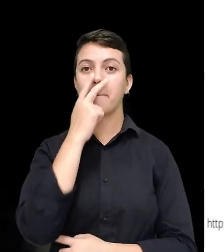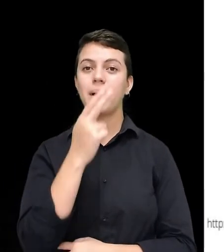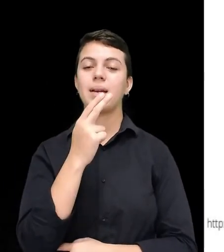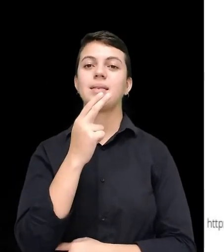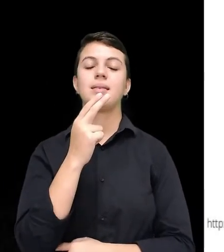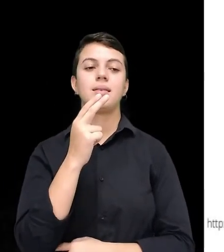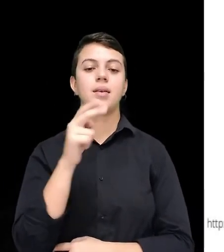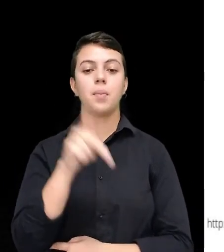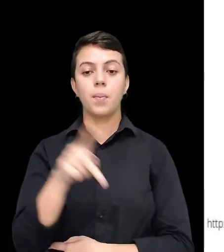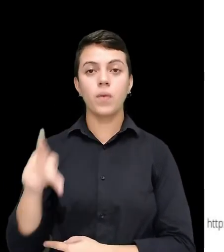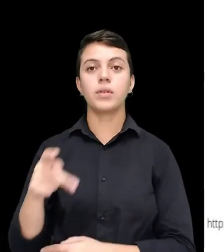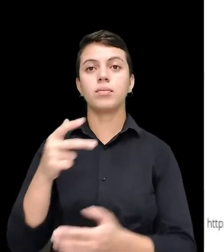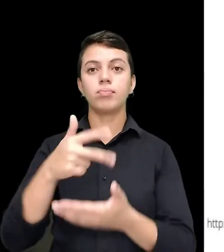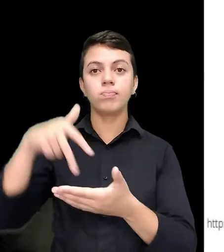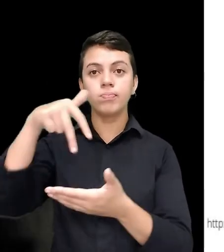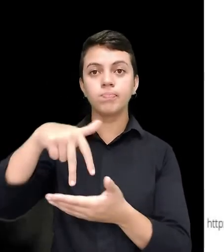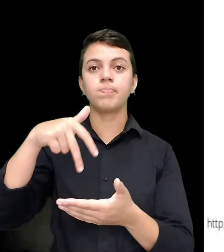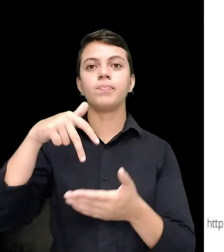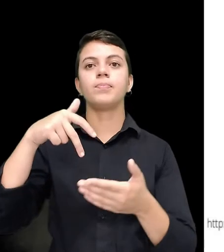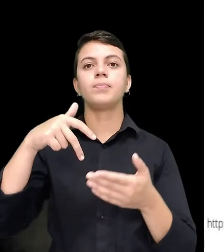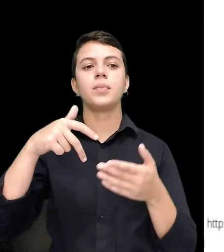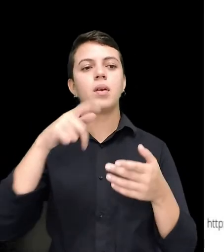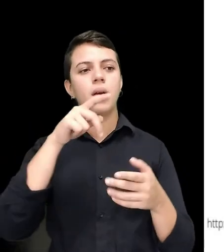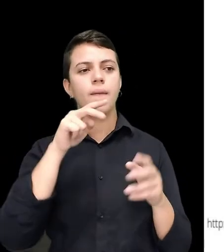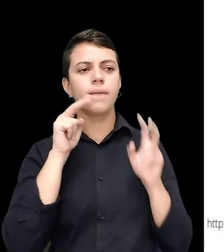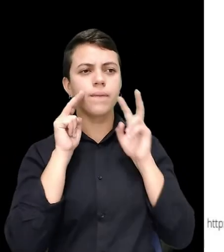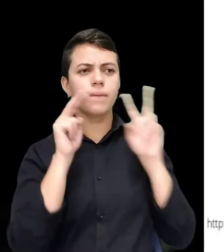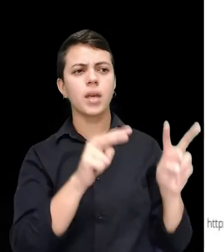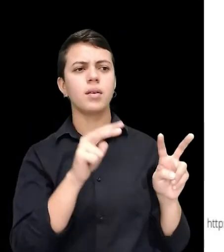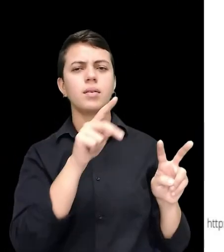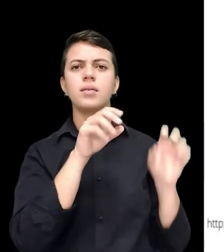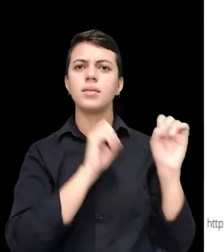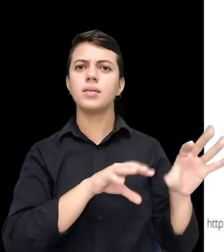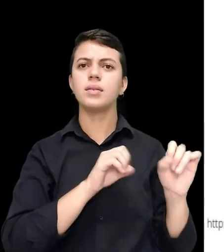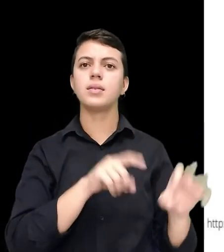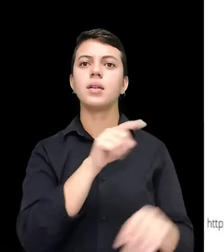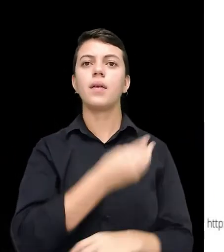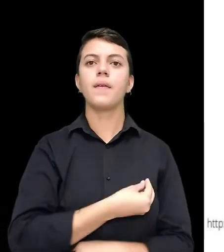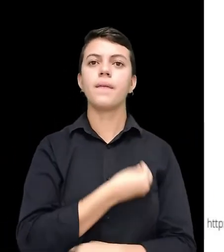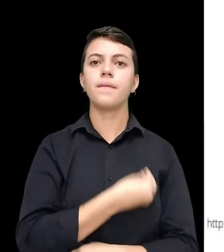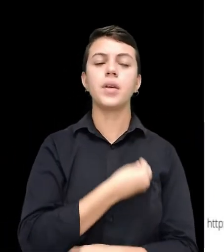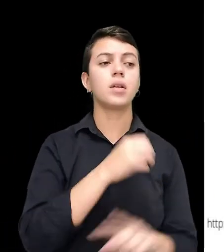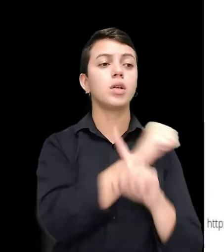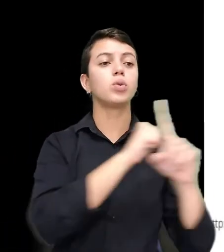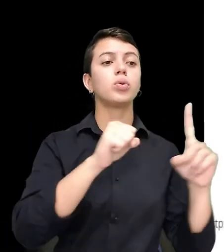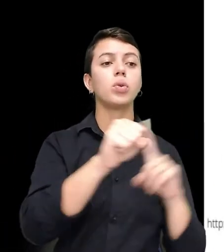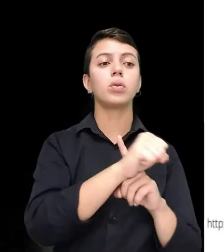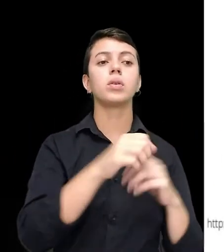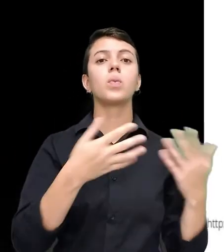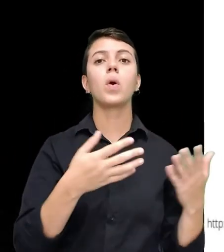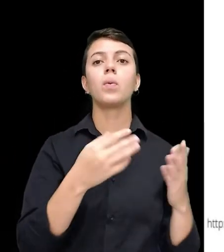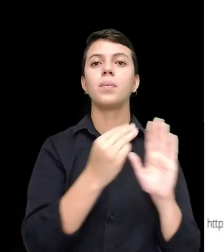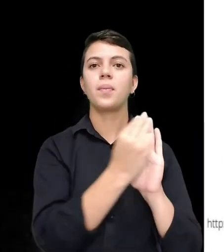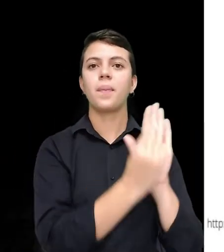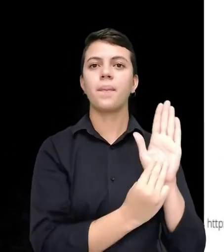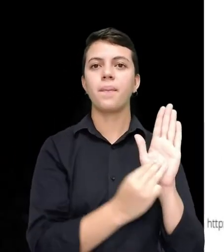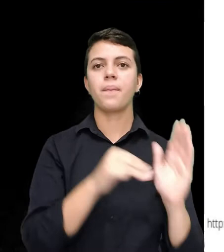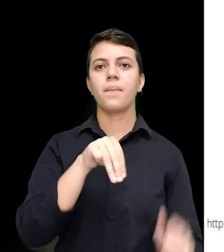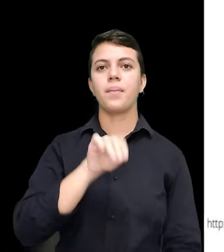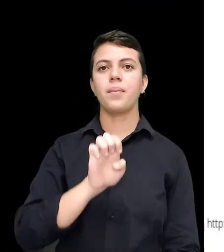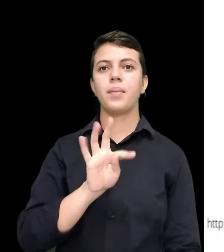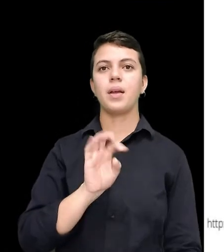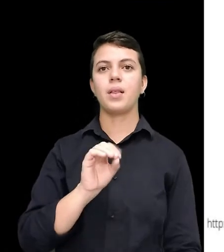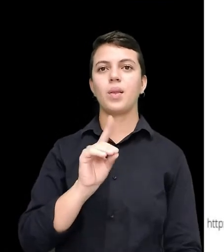para atender essa realidade social, né? E esses métodos se baseiam muito mais na